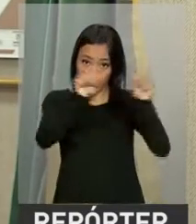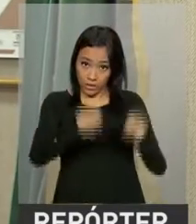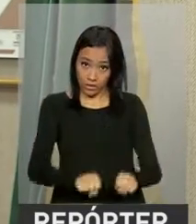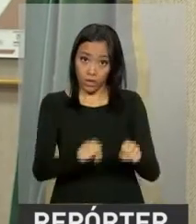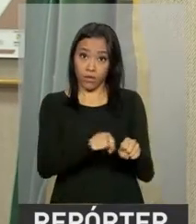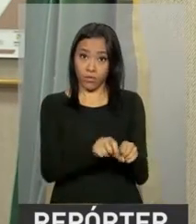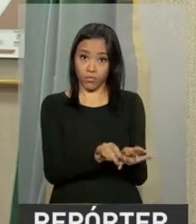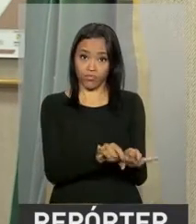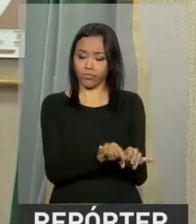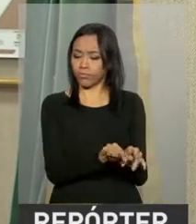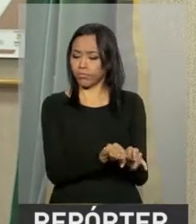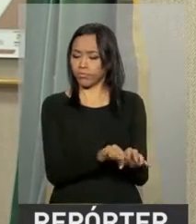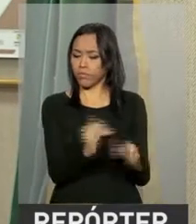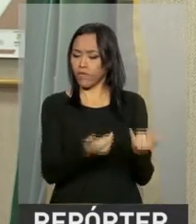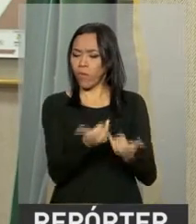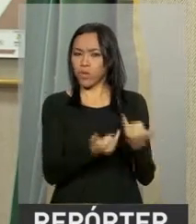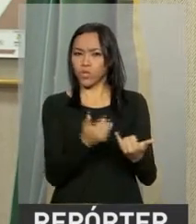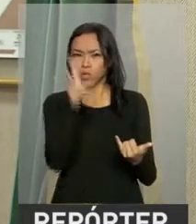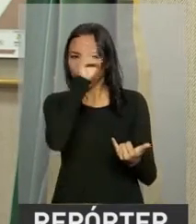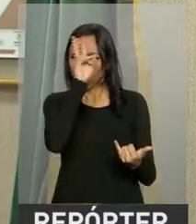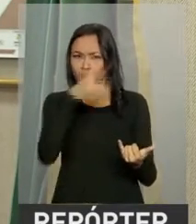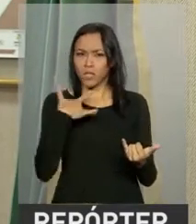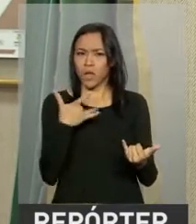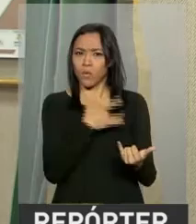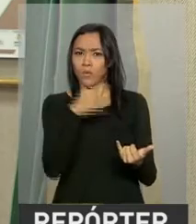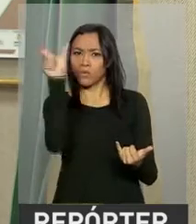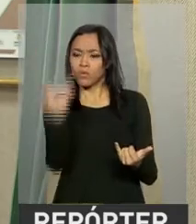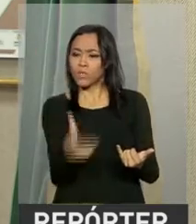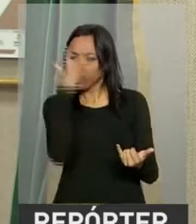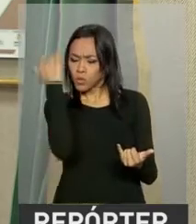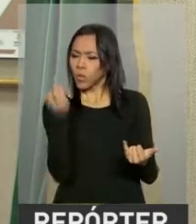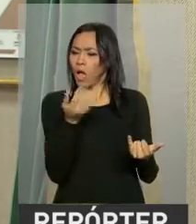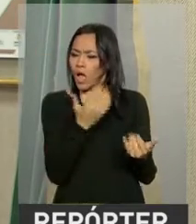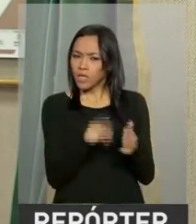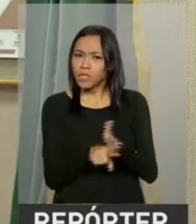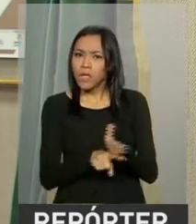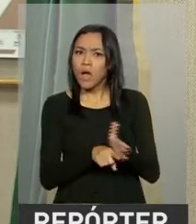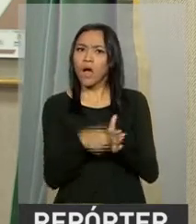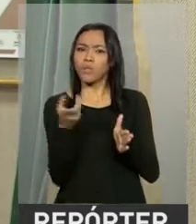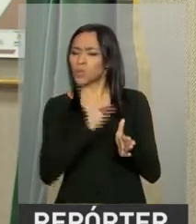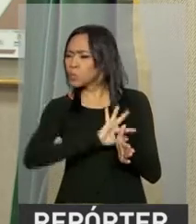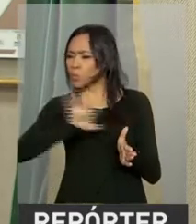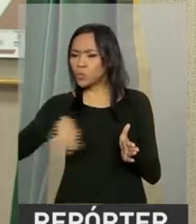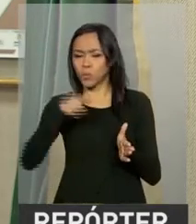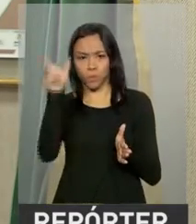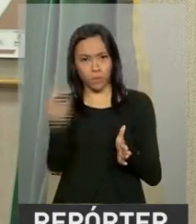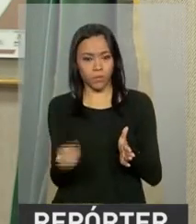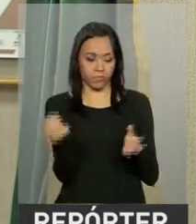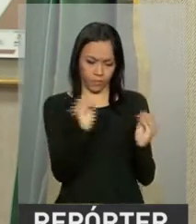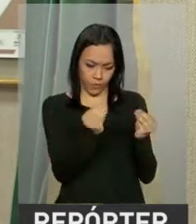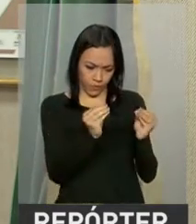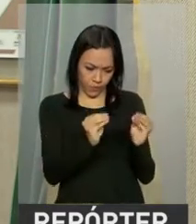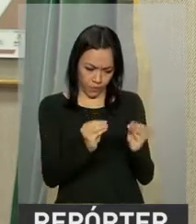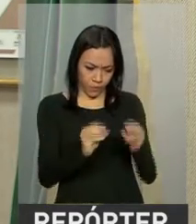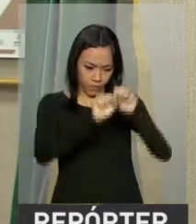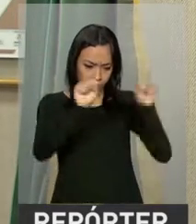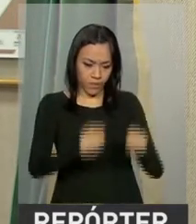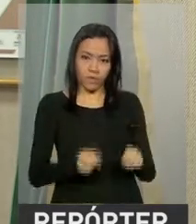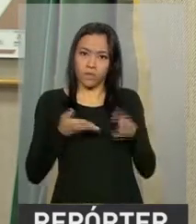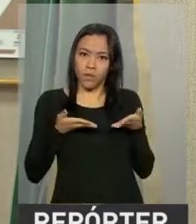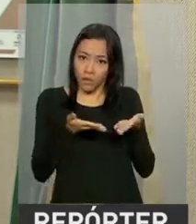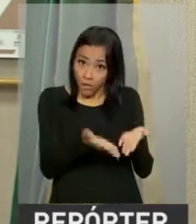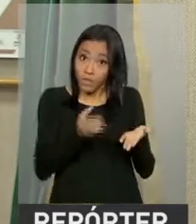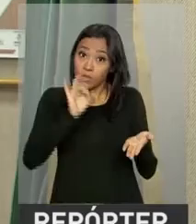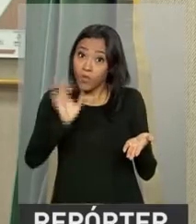todos os dados do histórico de saúde da pessoa e os exames todos os seu histórico estará no banco de dados e